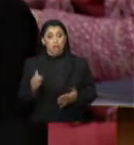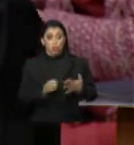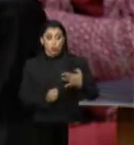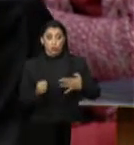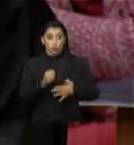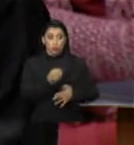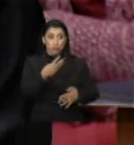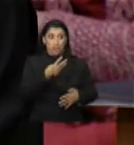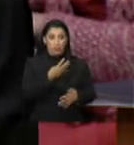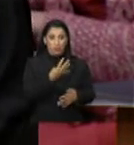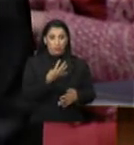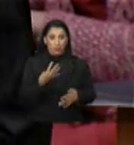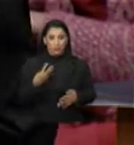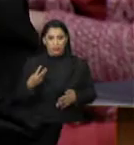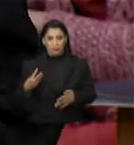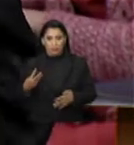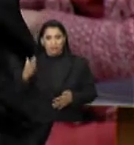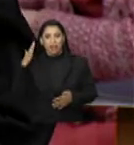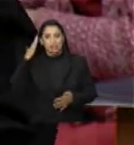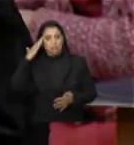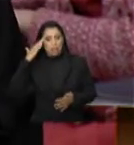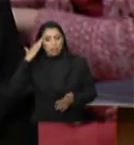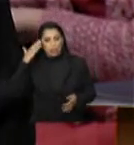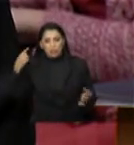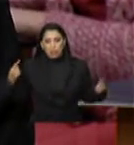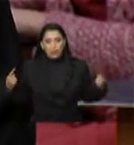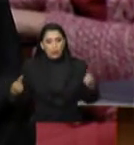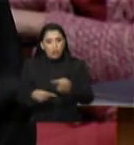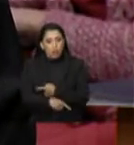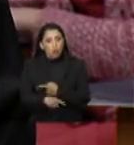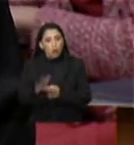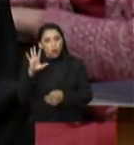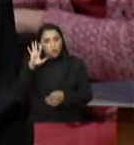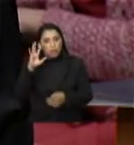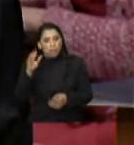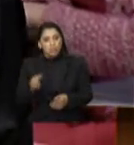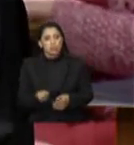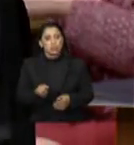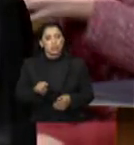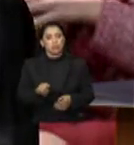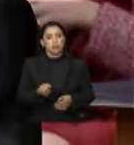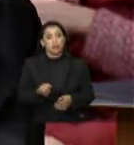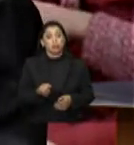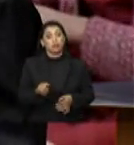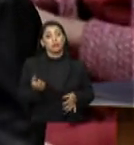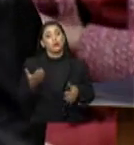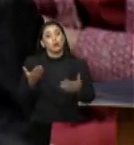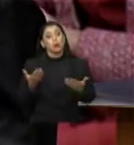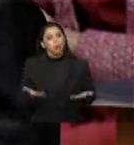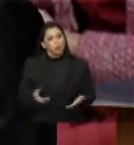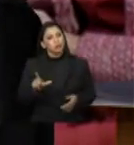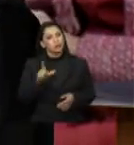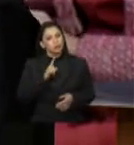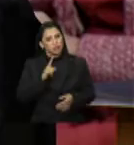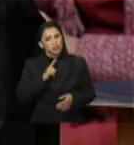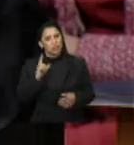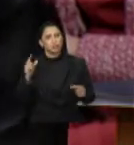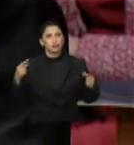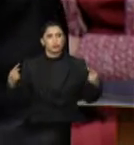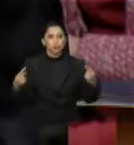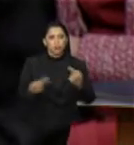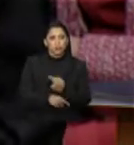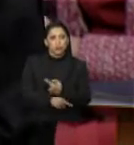343 nós sabemos que ela impede o ajuizamento da ação rescisória quando nós temos uma divergência